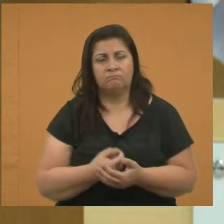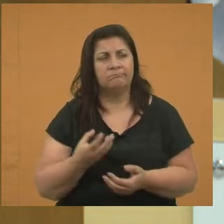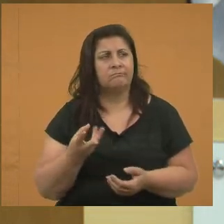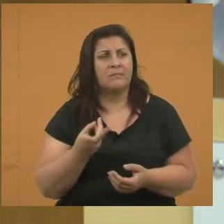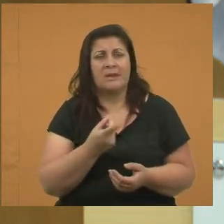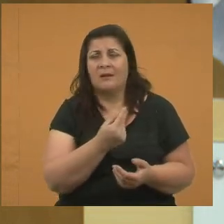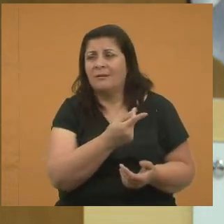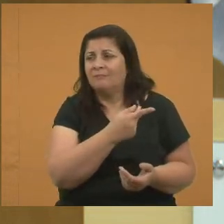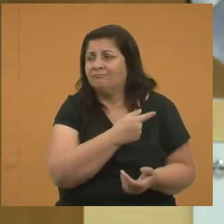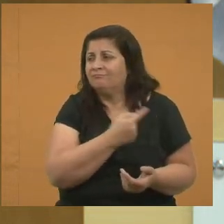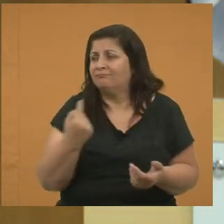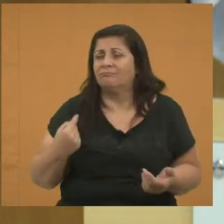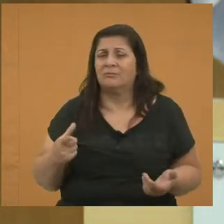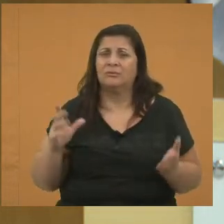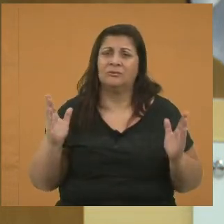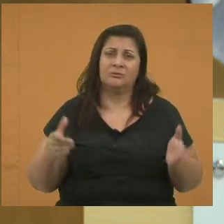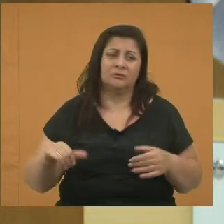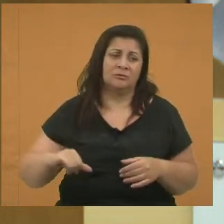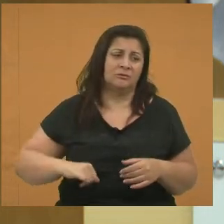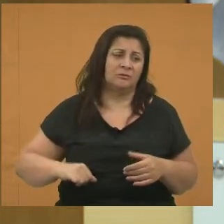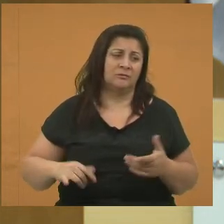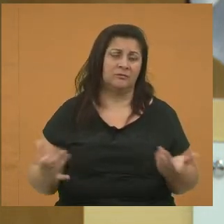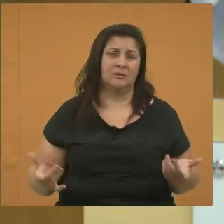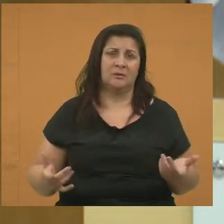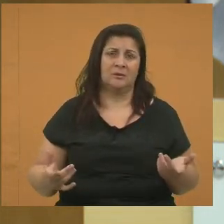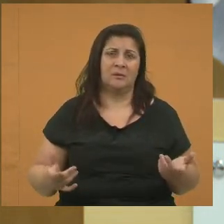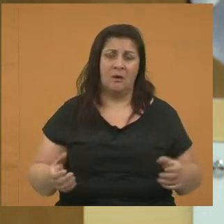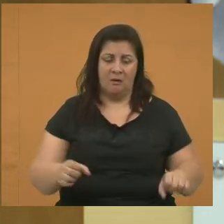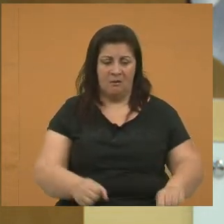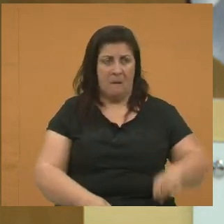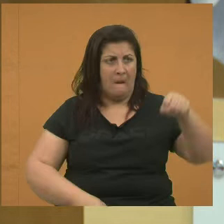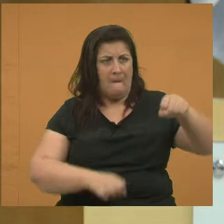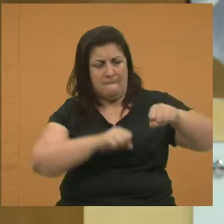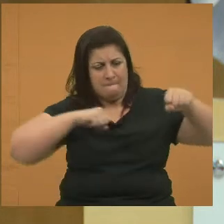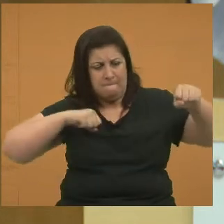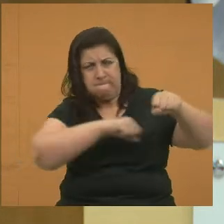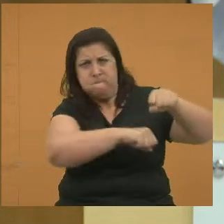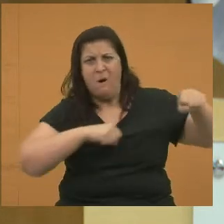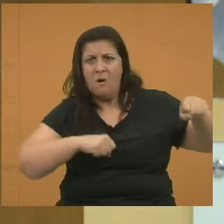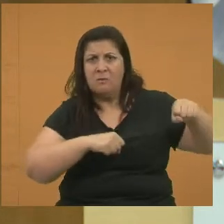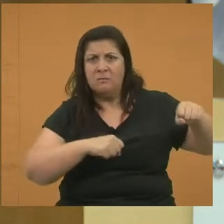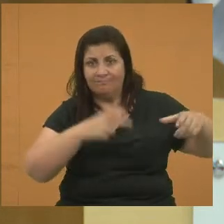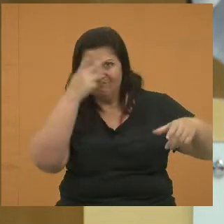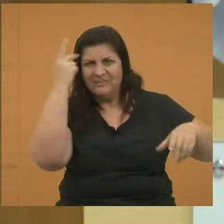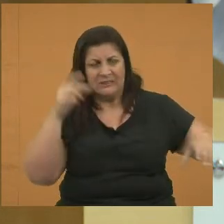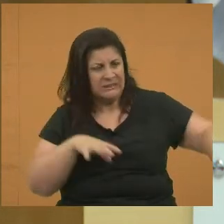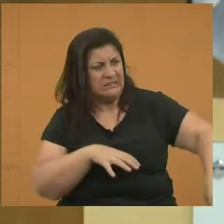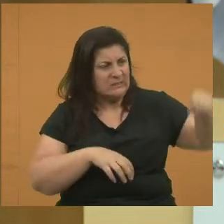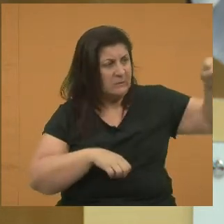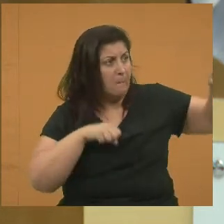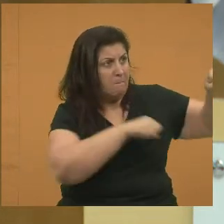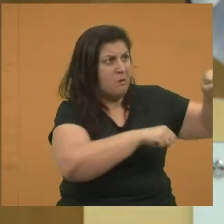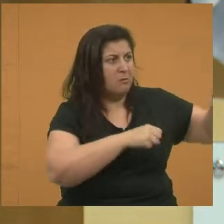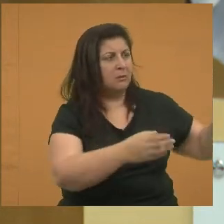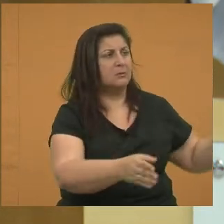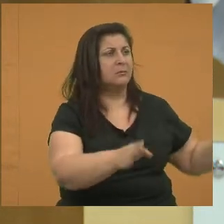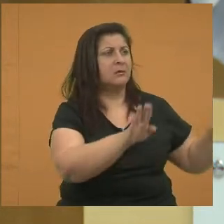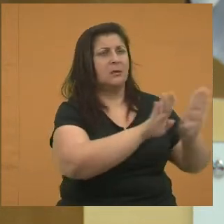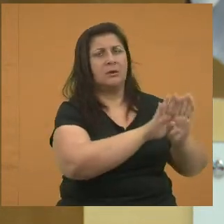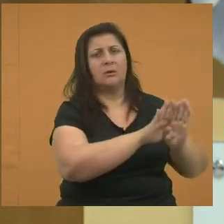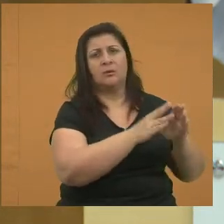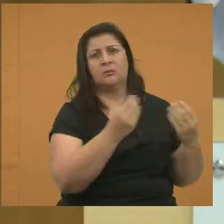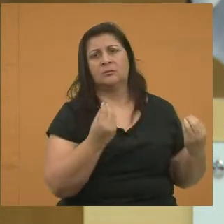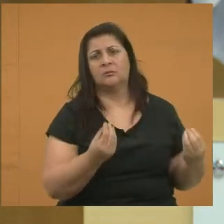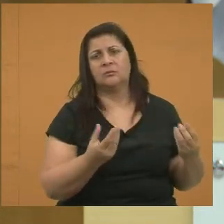aqui sofremos, por exemplo, arrombamentos nas nossas lojas? Quantos de nós, por exemplo, vamos fechar as